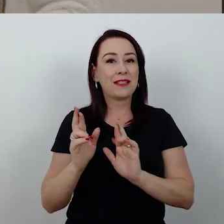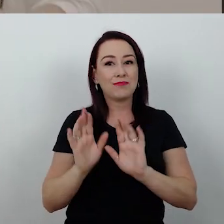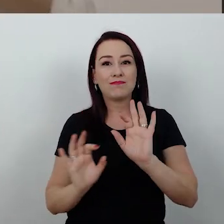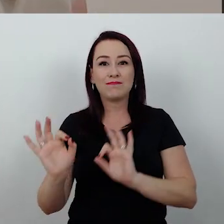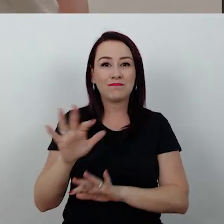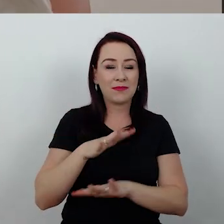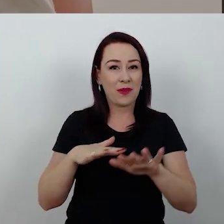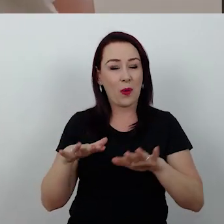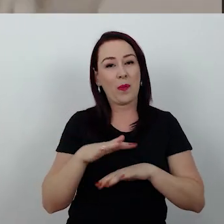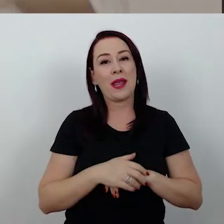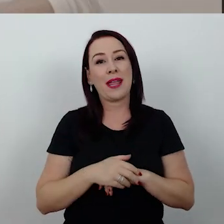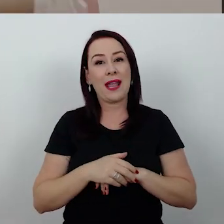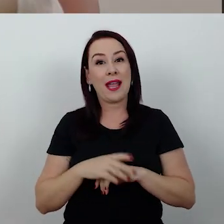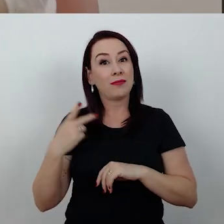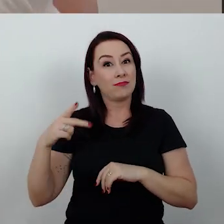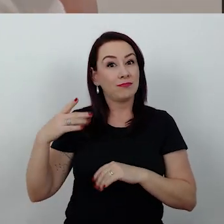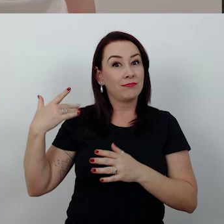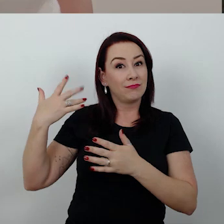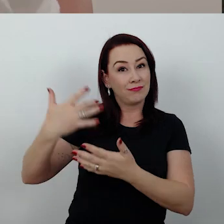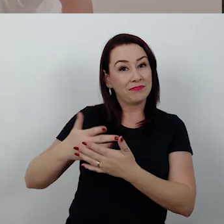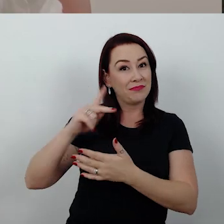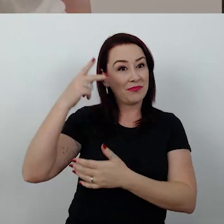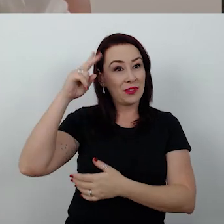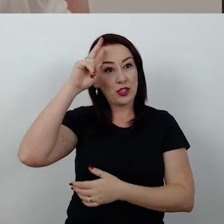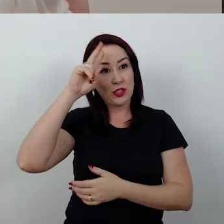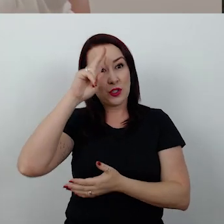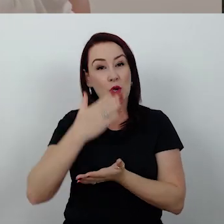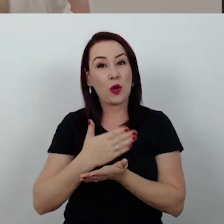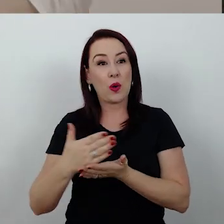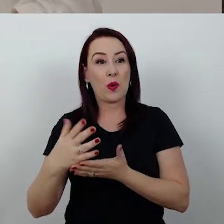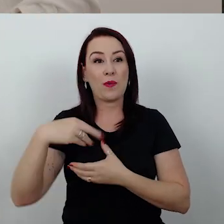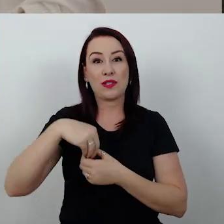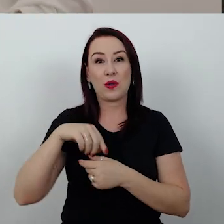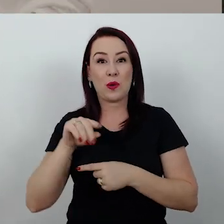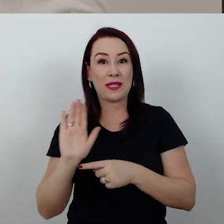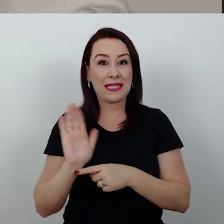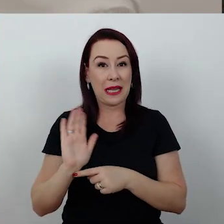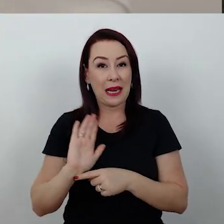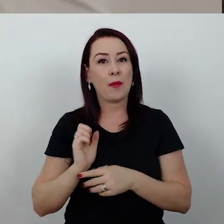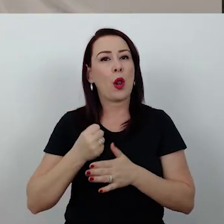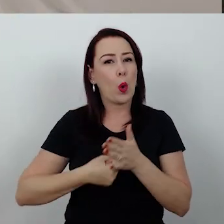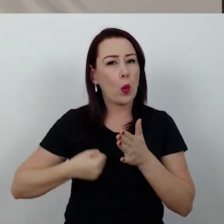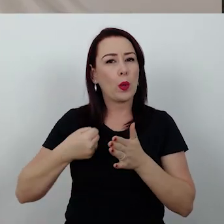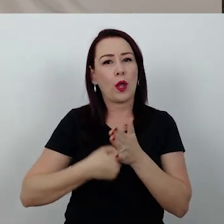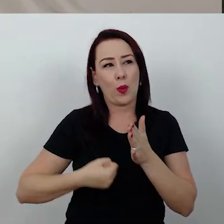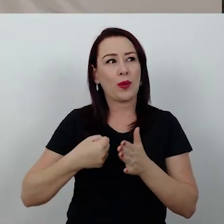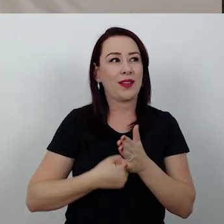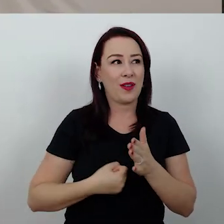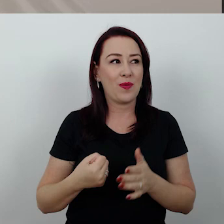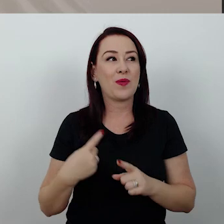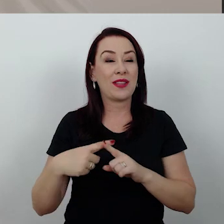Assim, a minha carreira, a minha história começa, né, com o cinema numa militância também muito grande. Eu